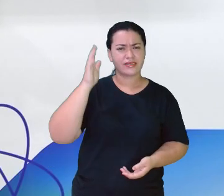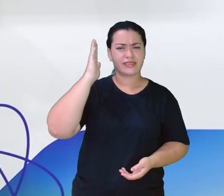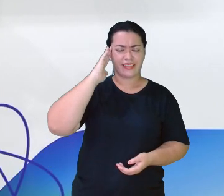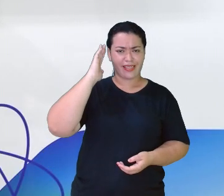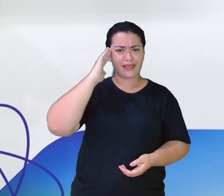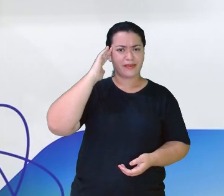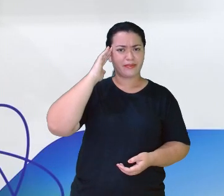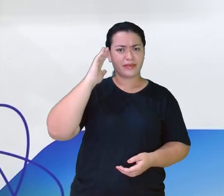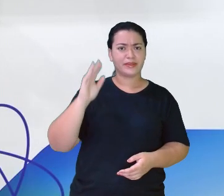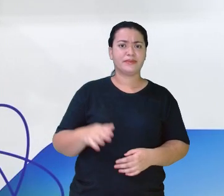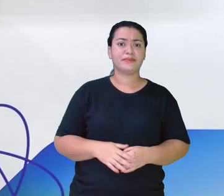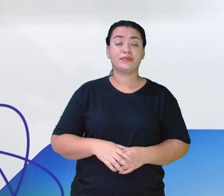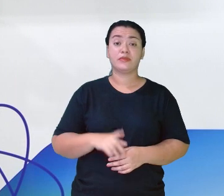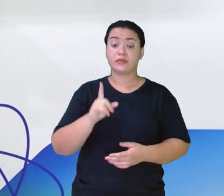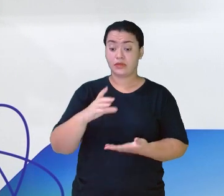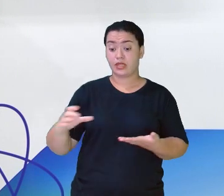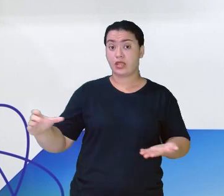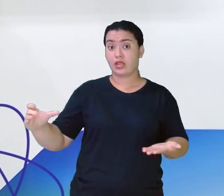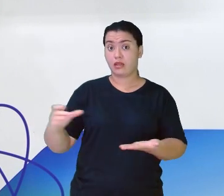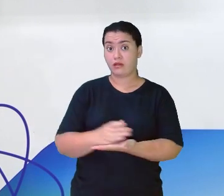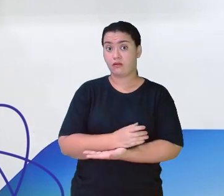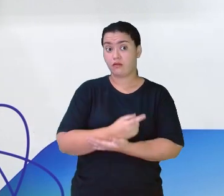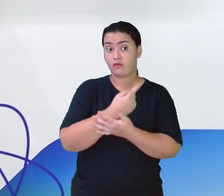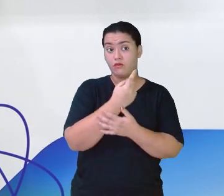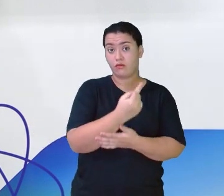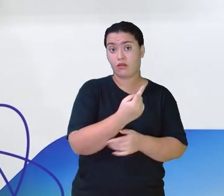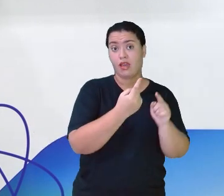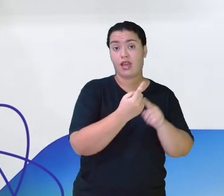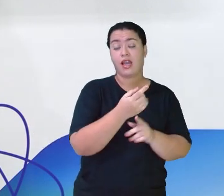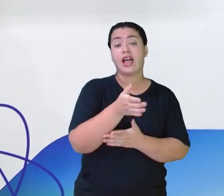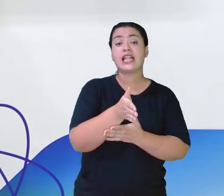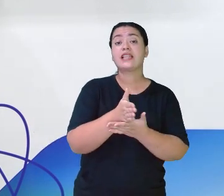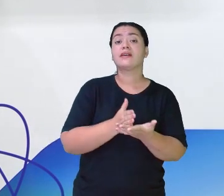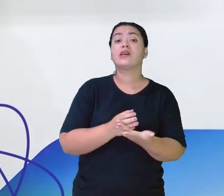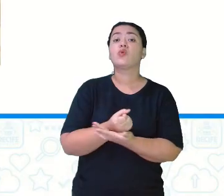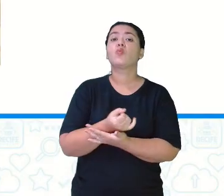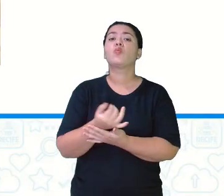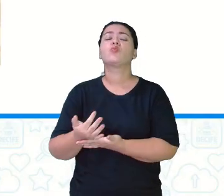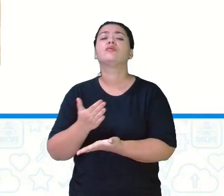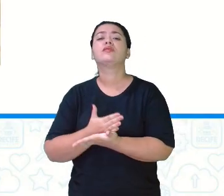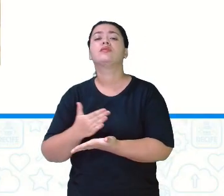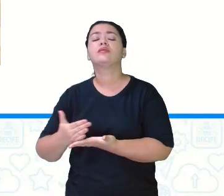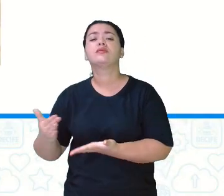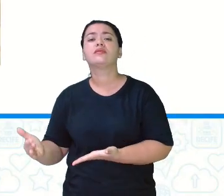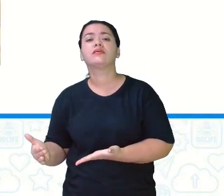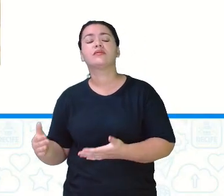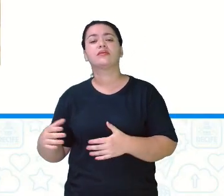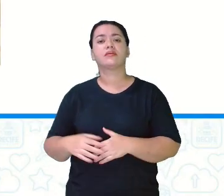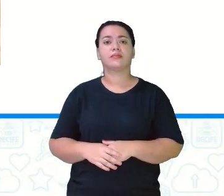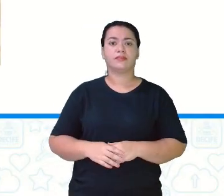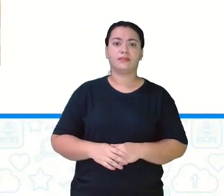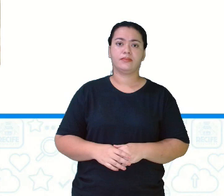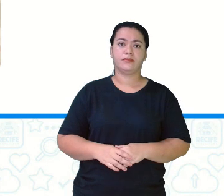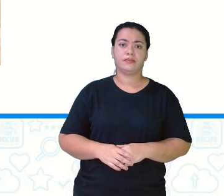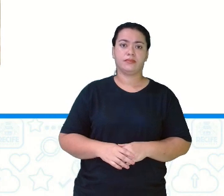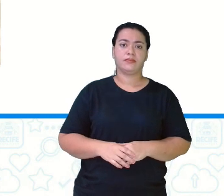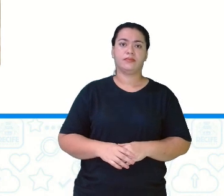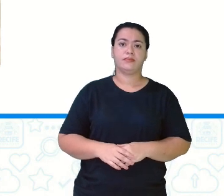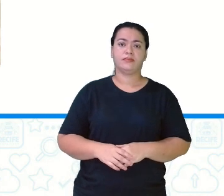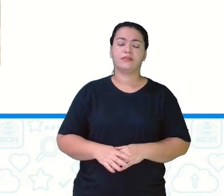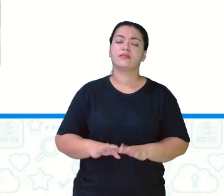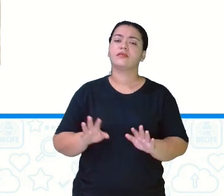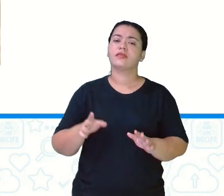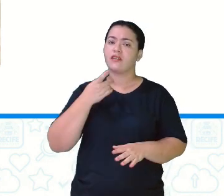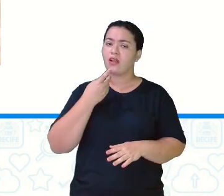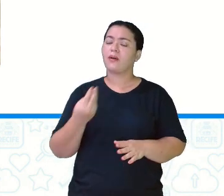sabem? O inteiro está dividido em quantas partes? Olha a linha lá mostrando para vocês. Olha só, colocaram